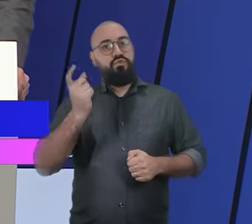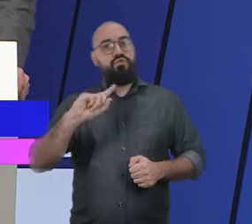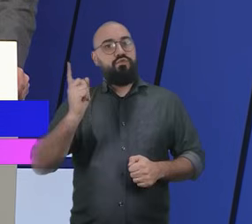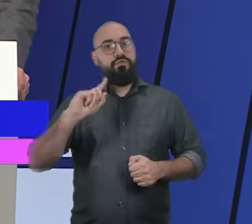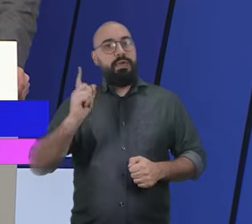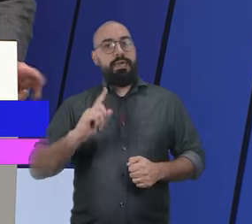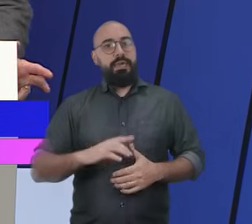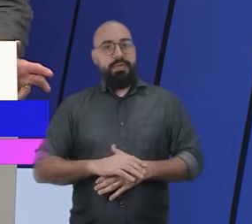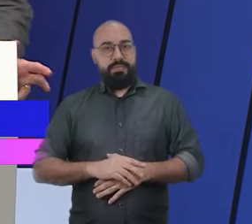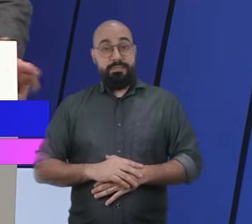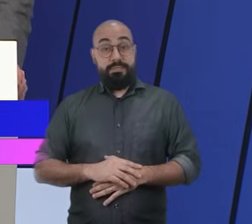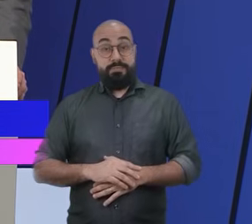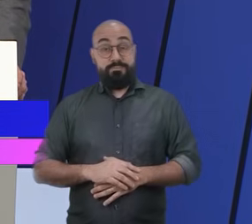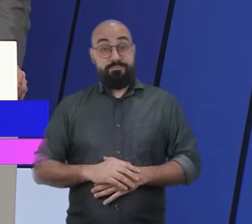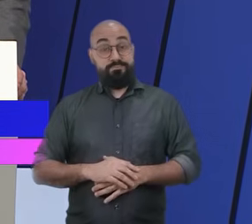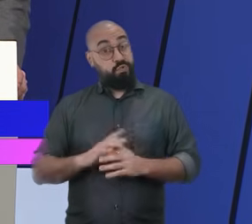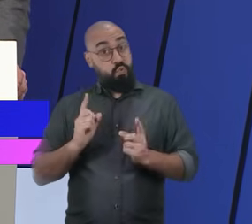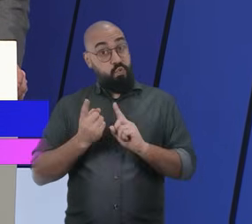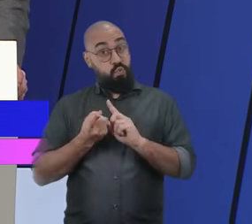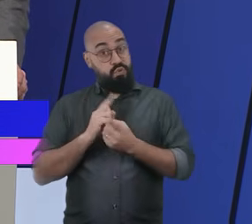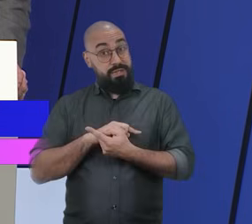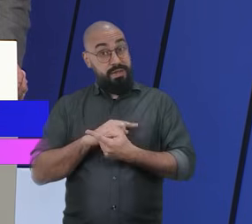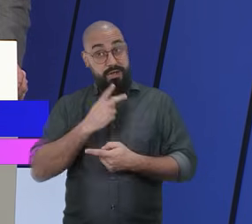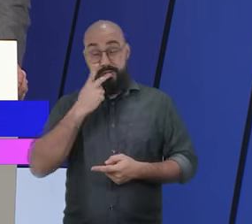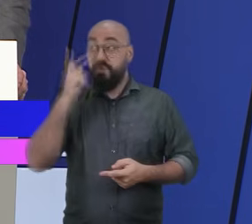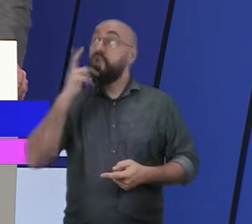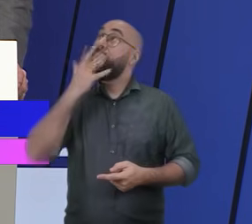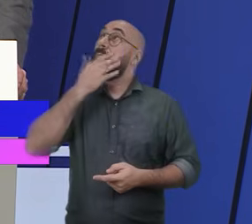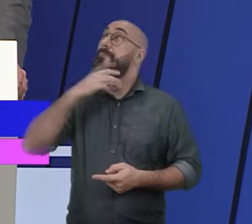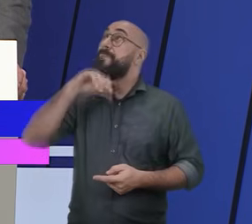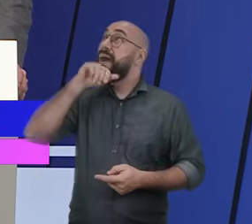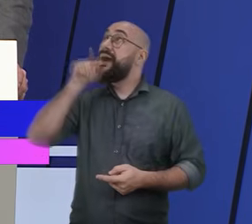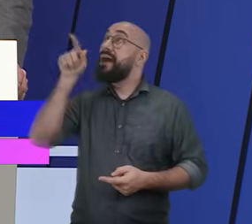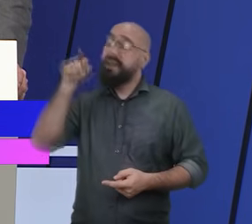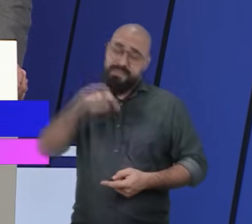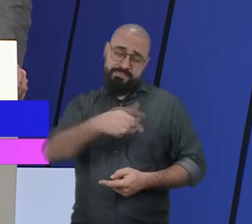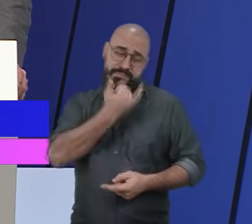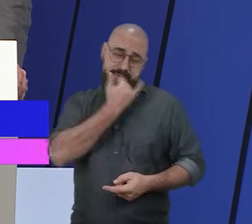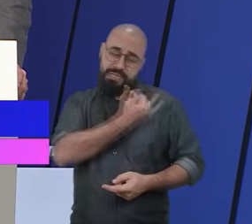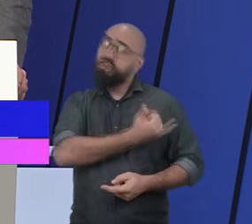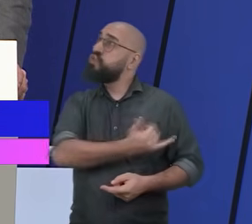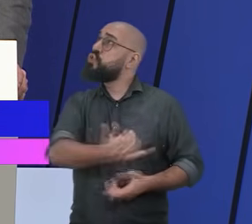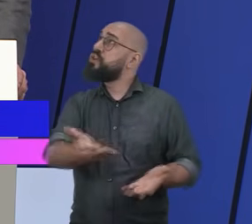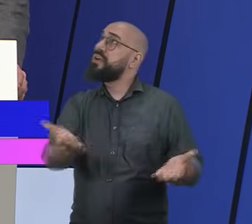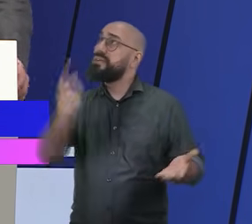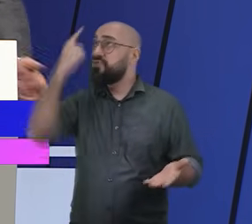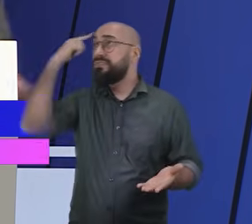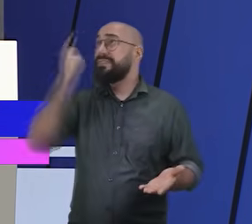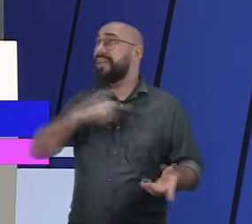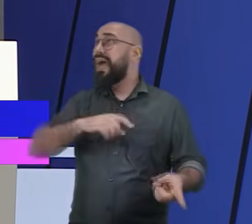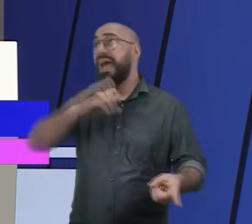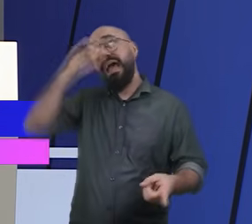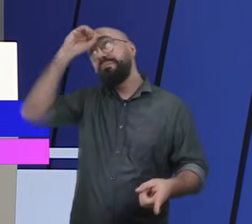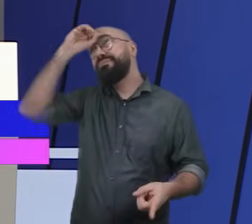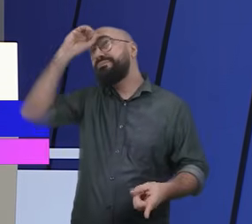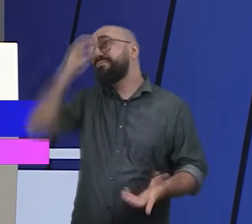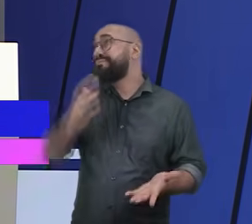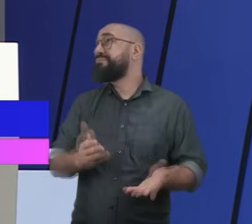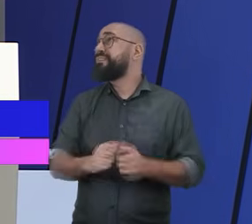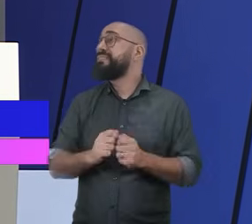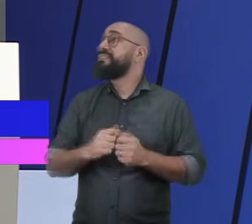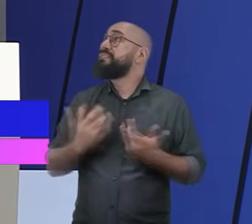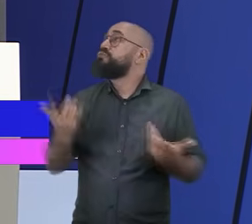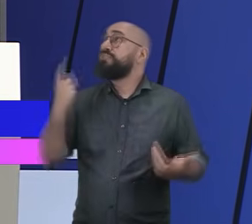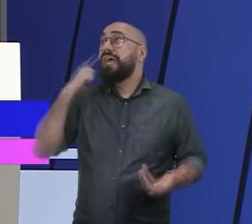fez. Pelo contrário, ele disse: Pai, perdoa, esses homens não sabem o que estão fazendo. E